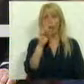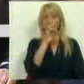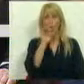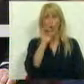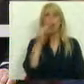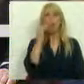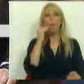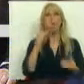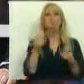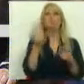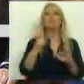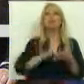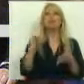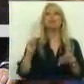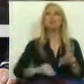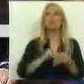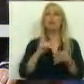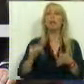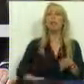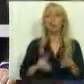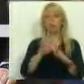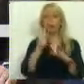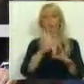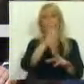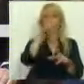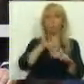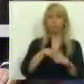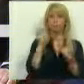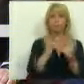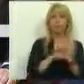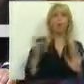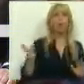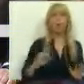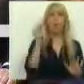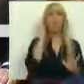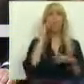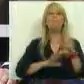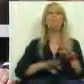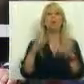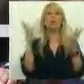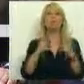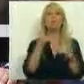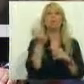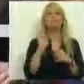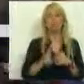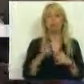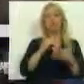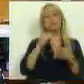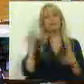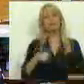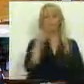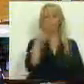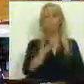assinatura é incorporada neste fundo ou não e de que forma se faz a contabilização dessa taxa de assinatura. Disse, Sr. Presidente.